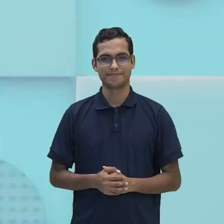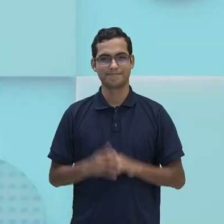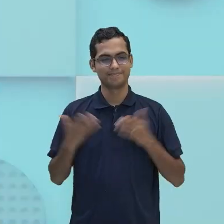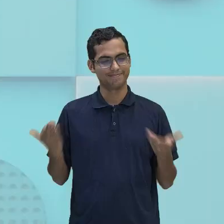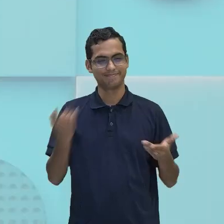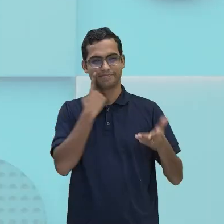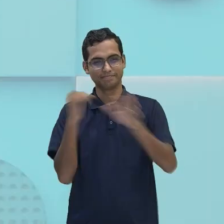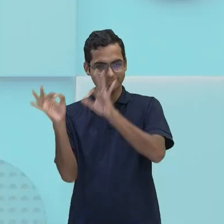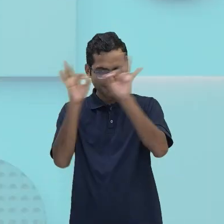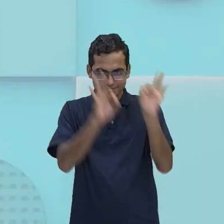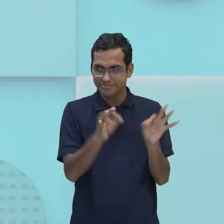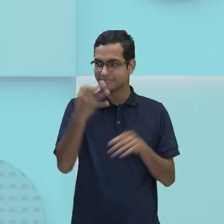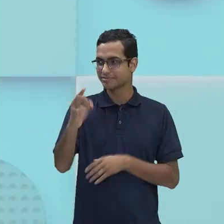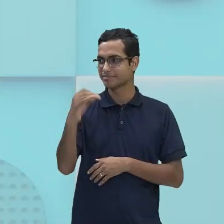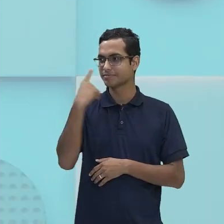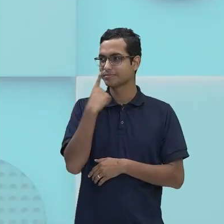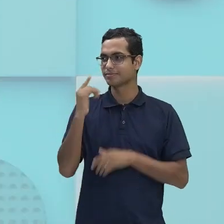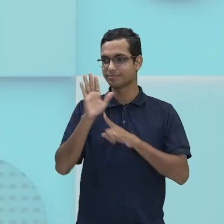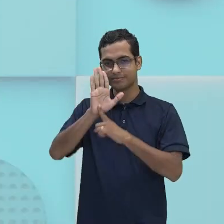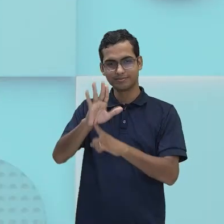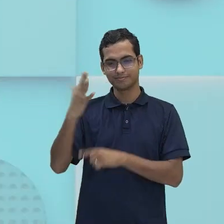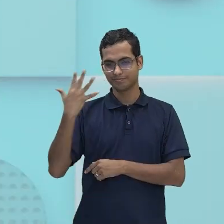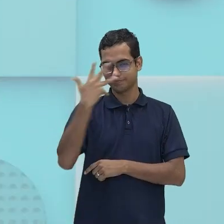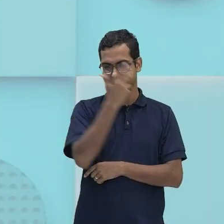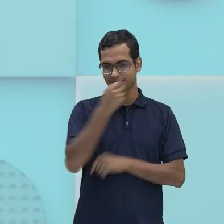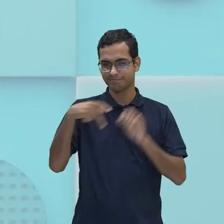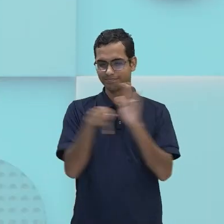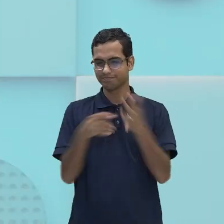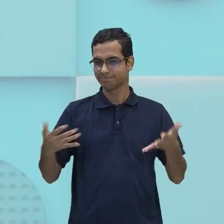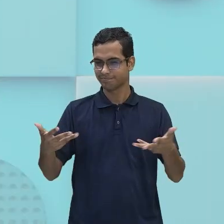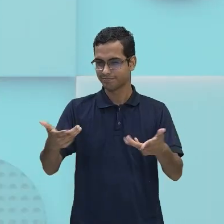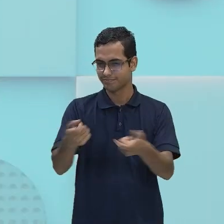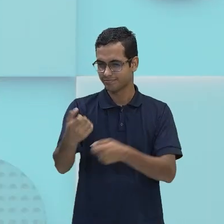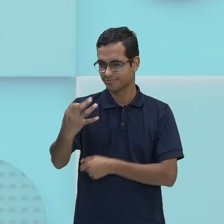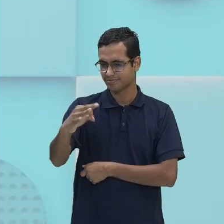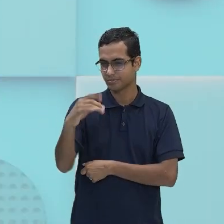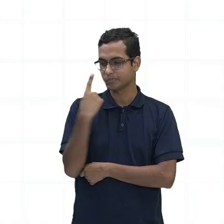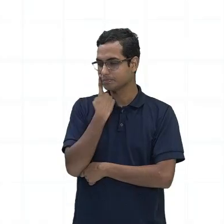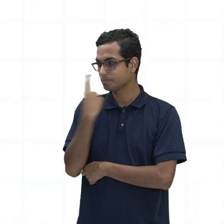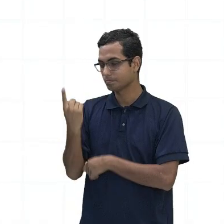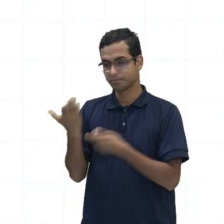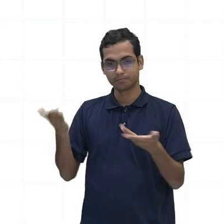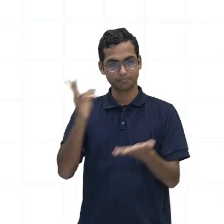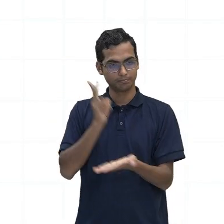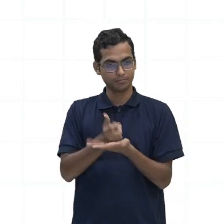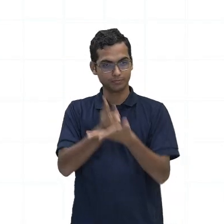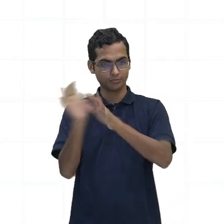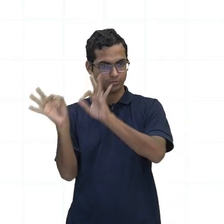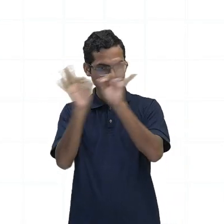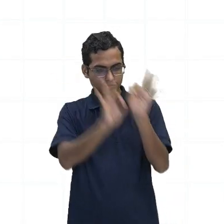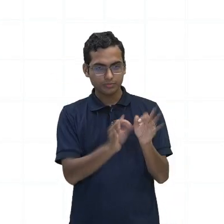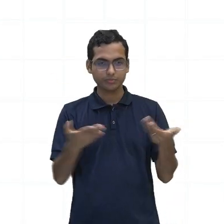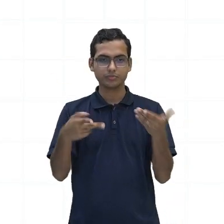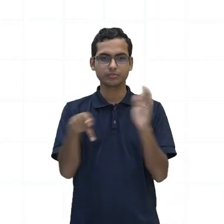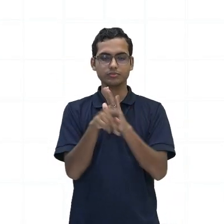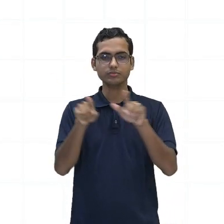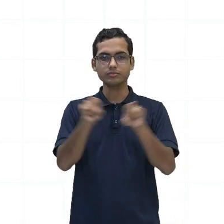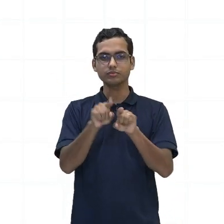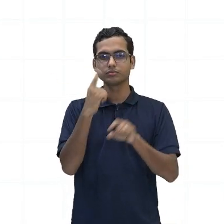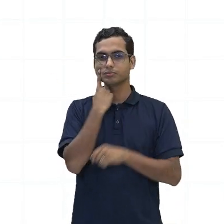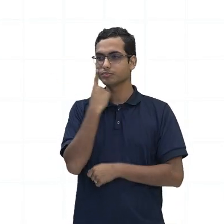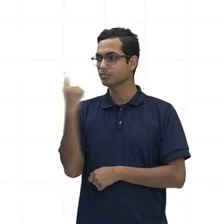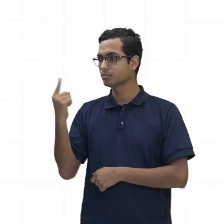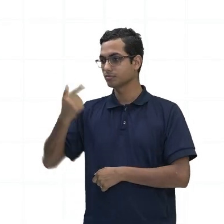Muito bem, lindíssima apresentação, né? Bom, vamos continuar então a nossa revisão e a gente já vai adentrando aí a